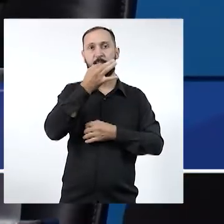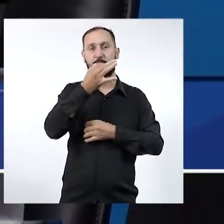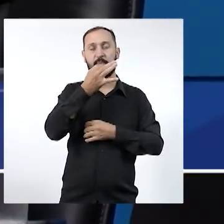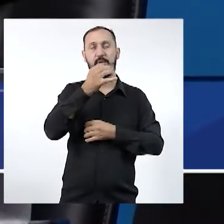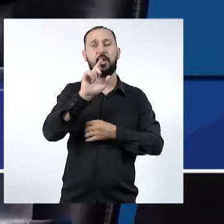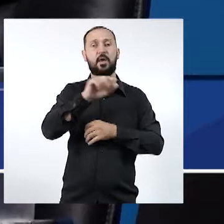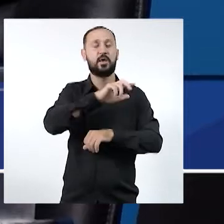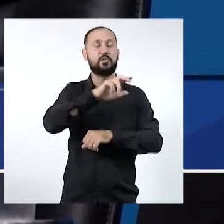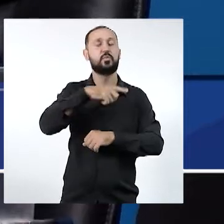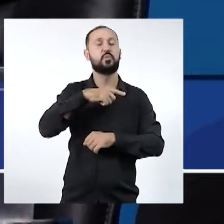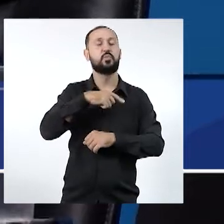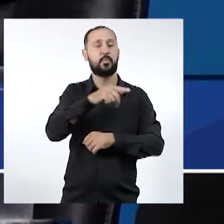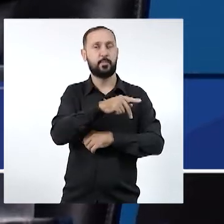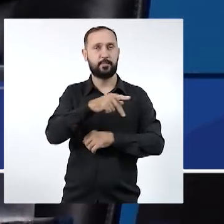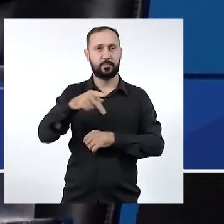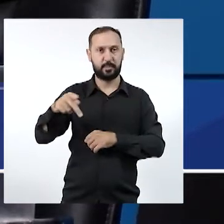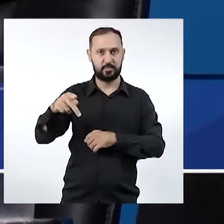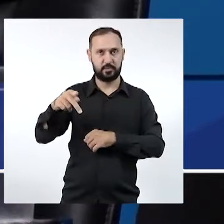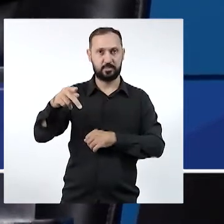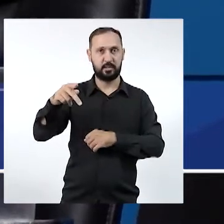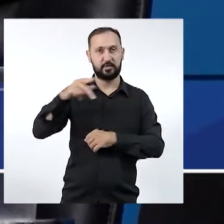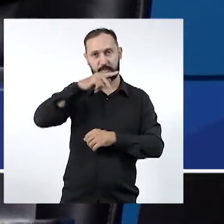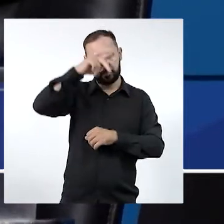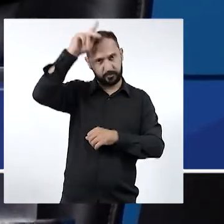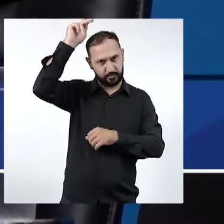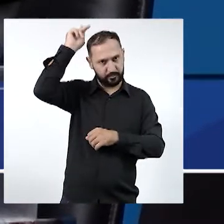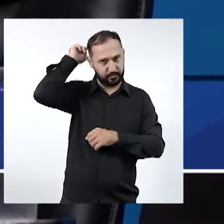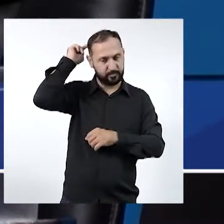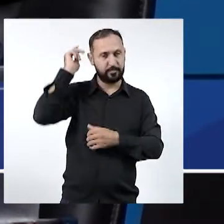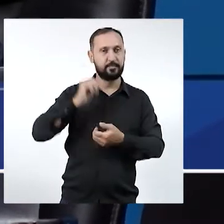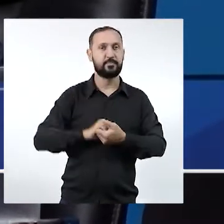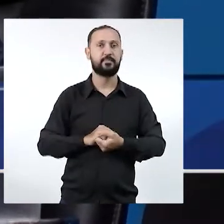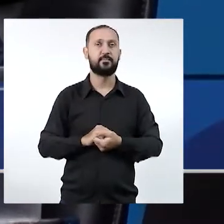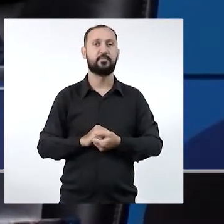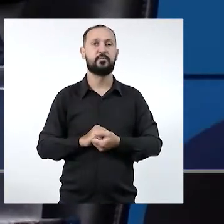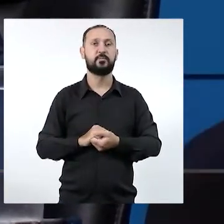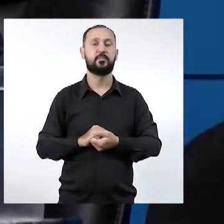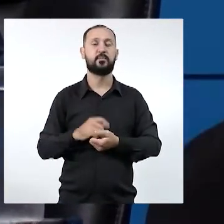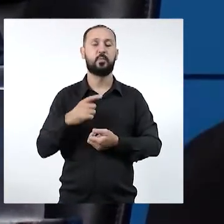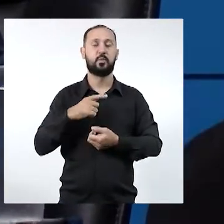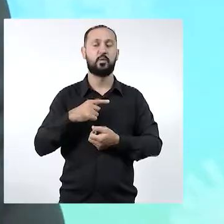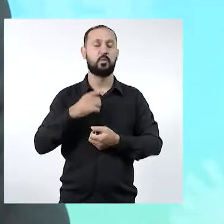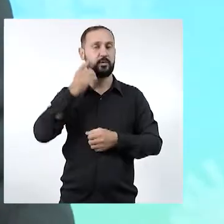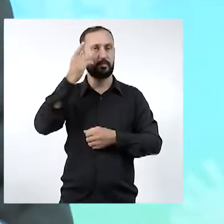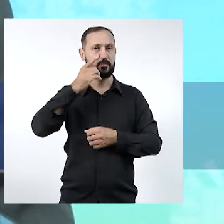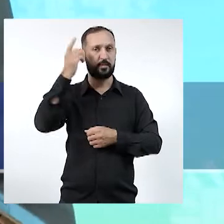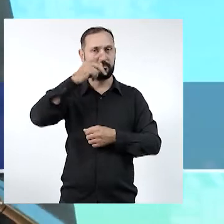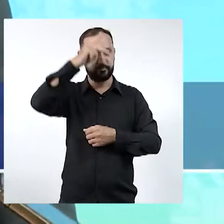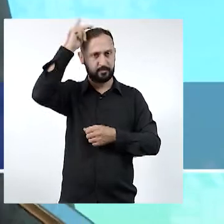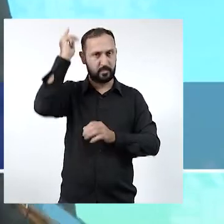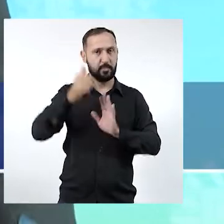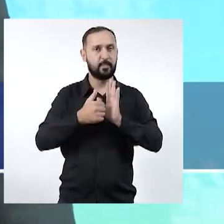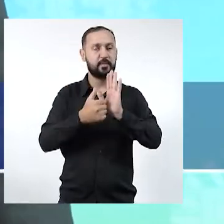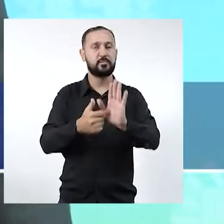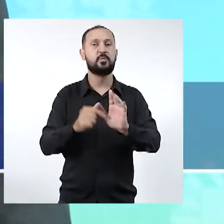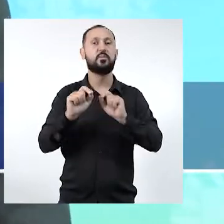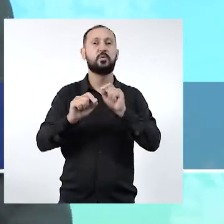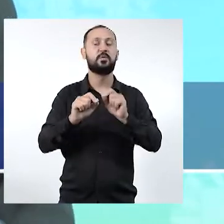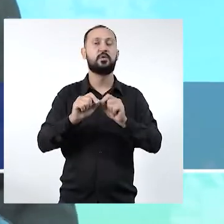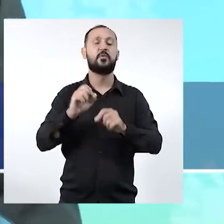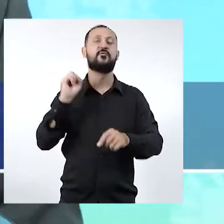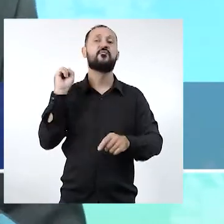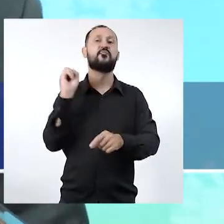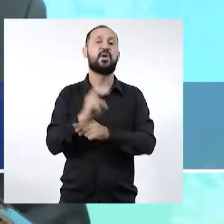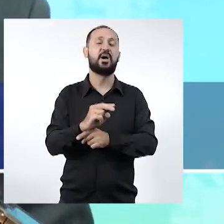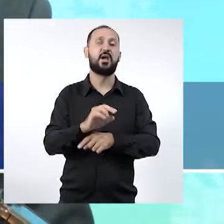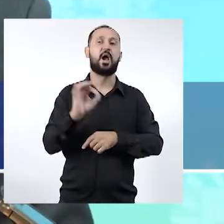A proposta é do presidente da Assembleia, deputado Paulo Corrêa, do PSDB. O deputado Paulo Corrêa apresentou um projeto nessa